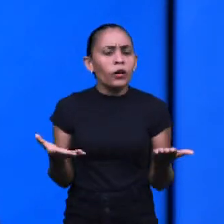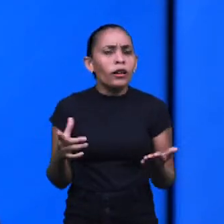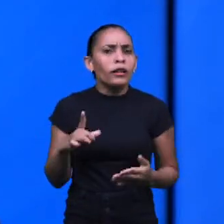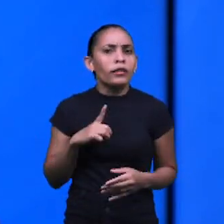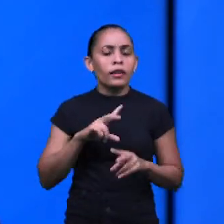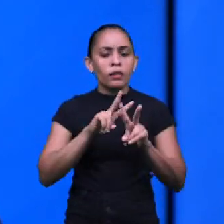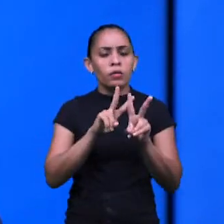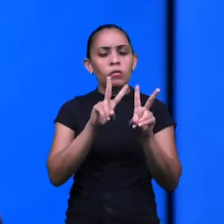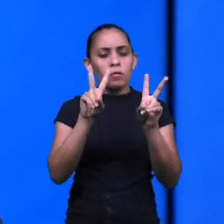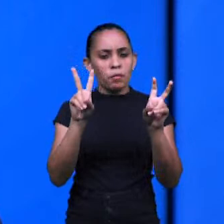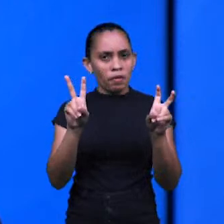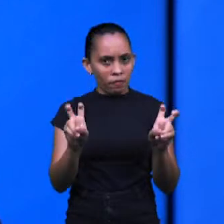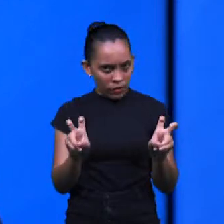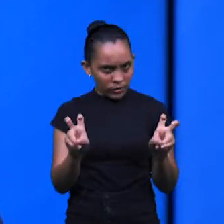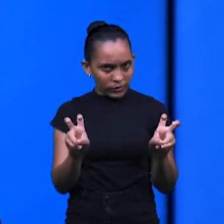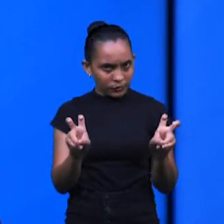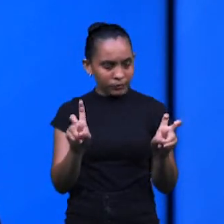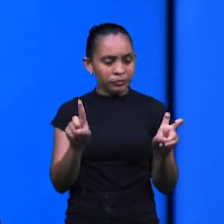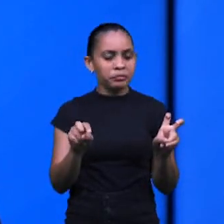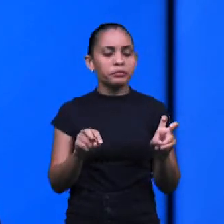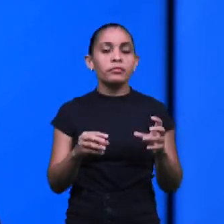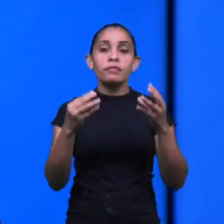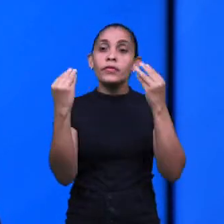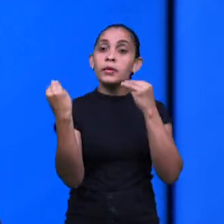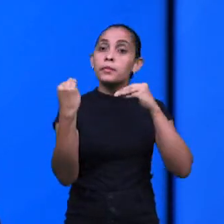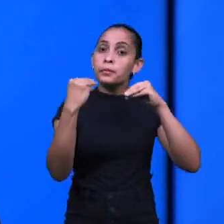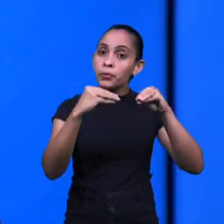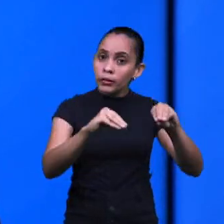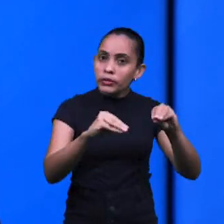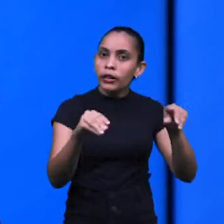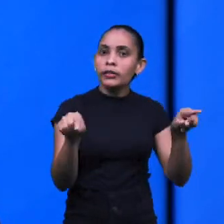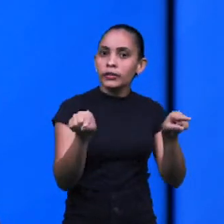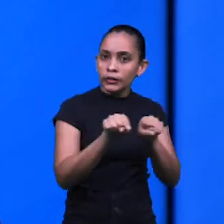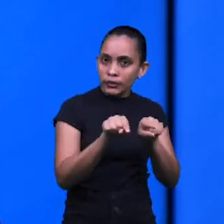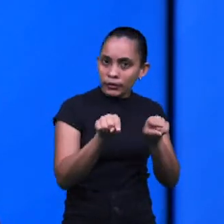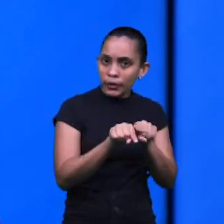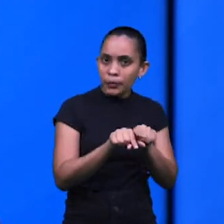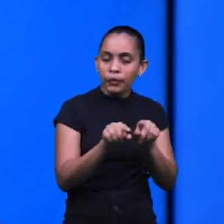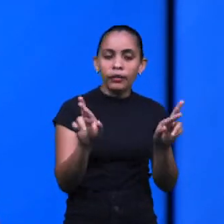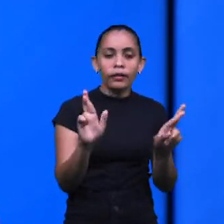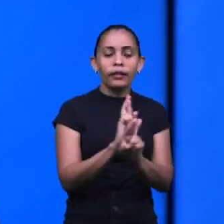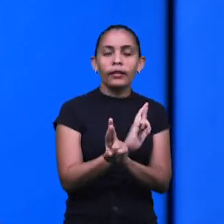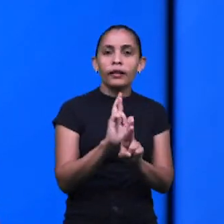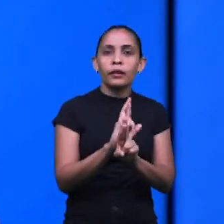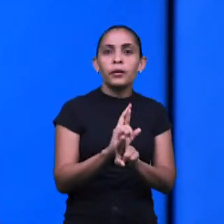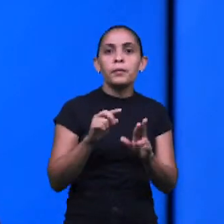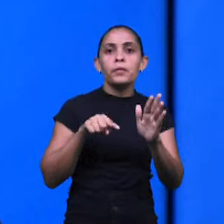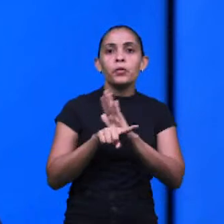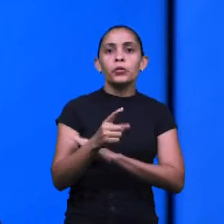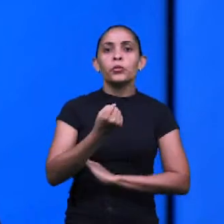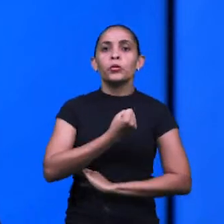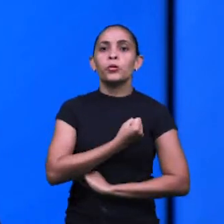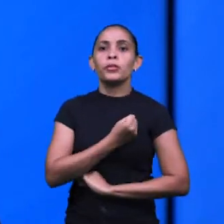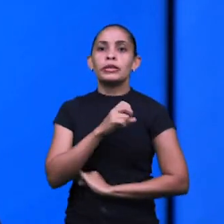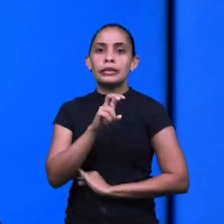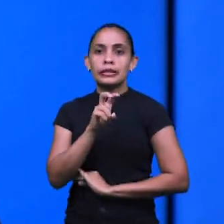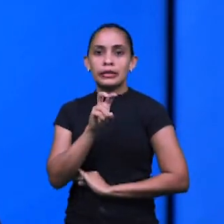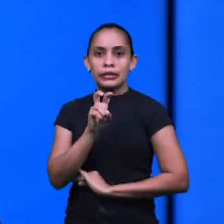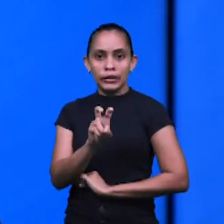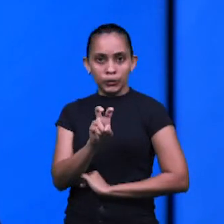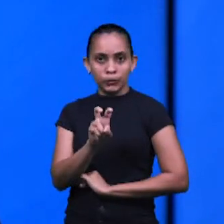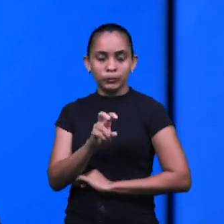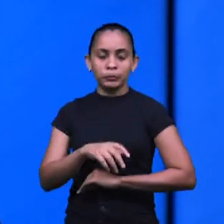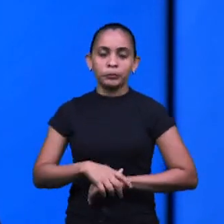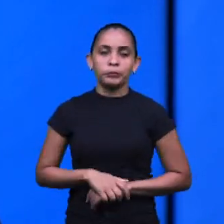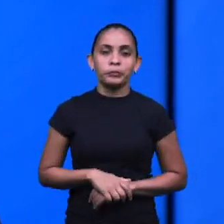uma frase. Essa frase foi postada também no nosso portal relacionada a essa pergunta número 5. E essa frase, ela